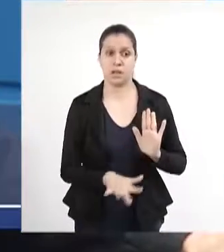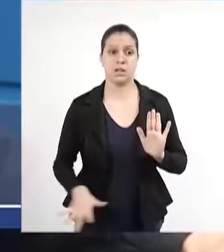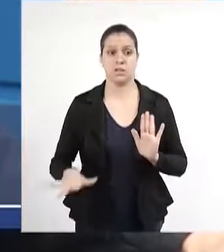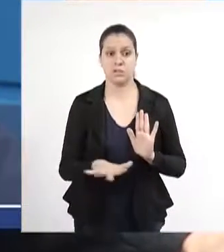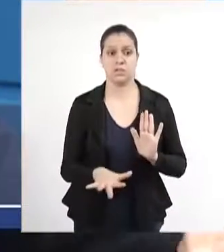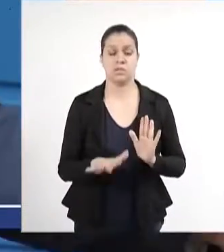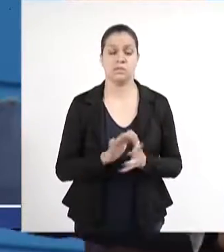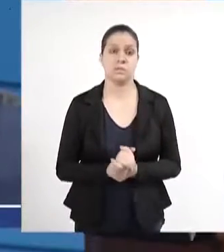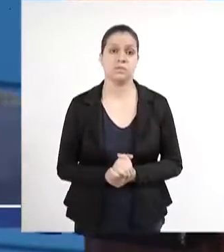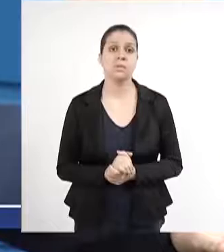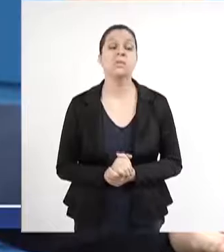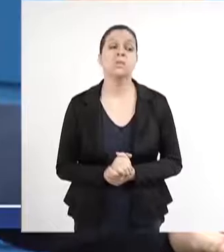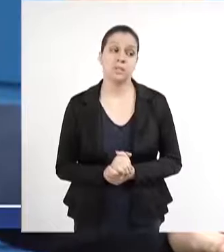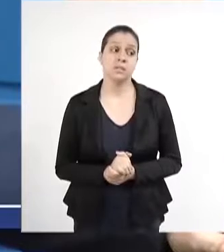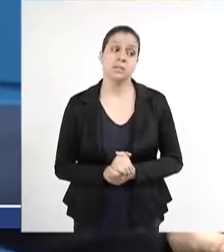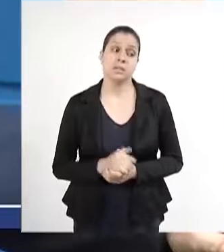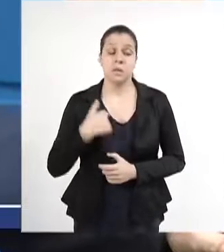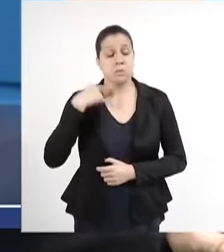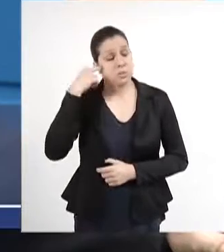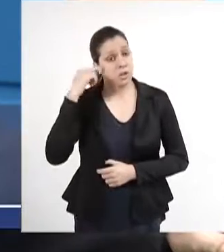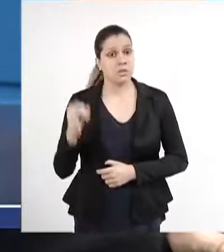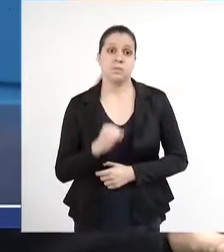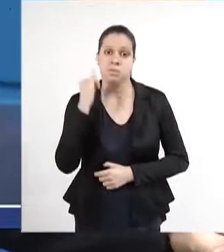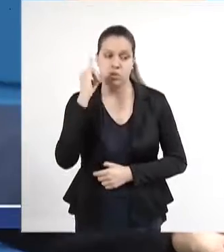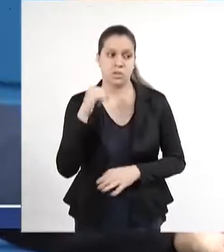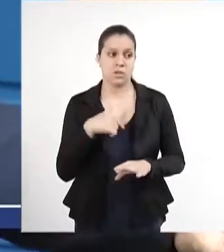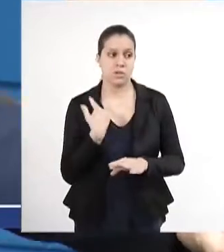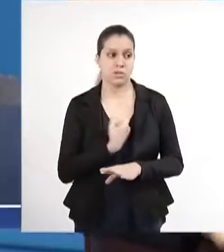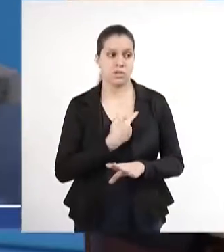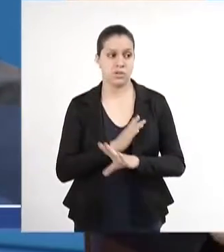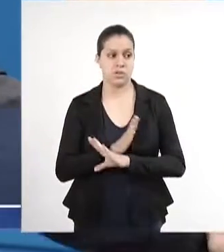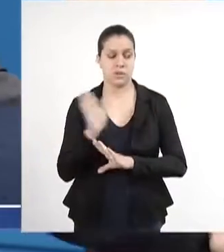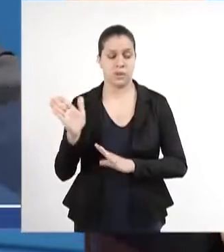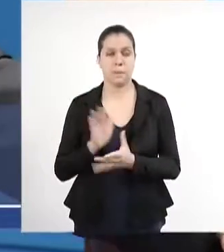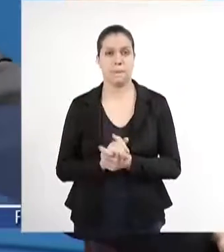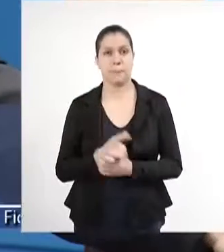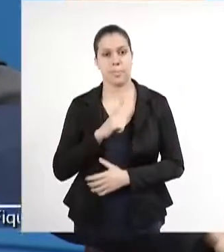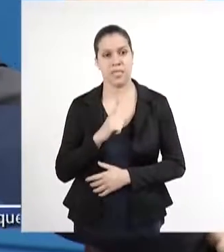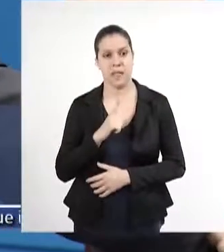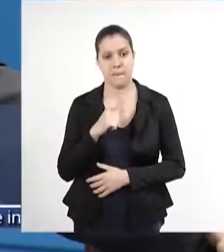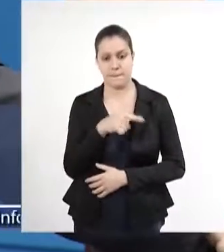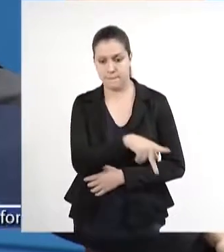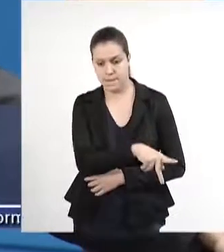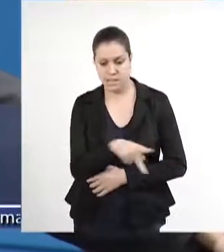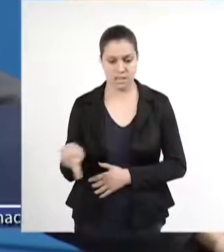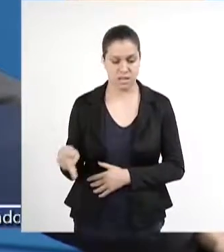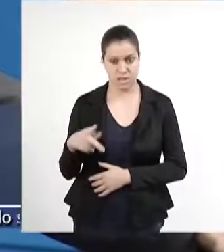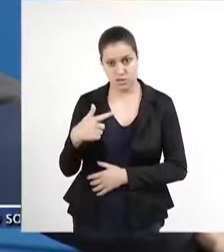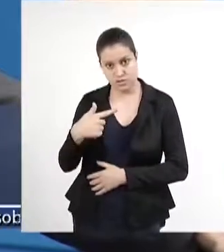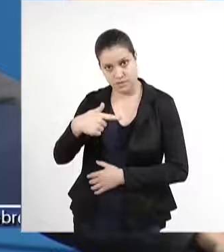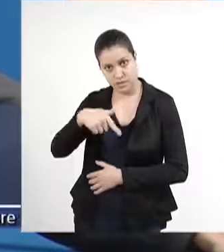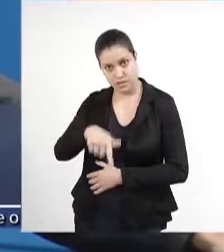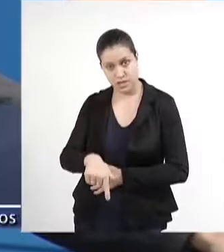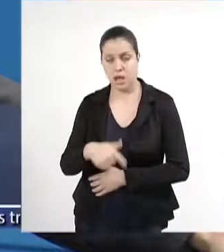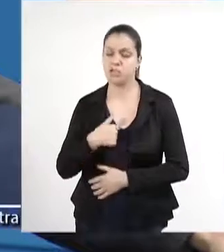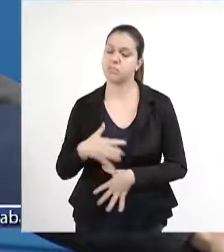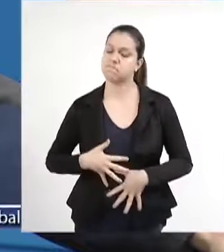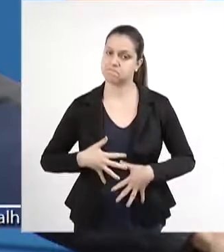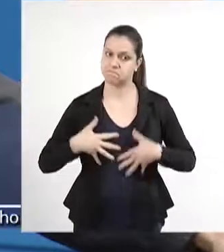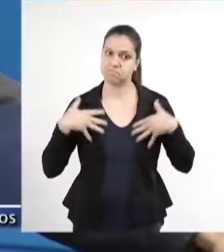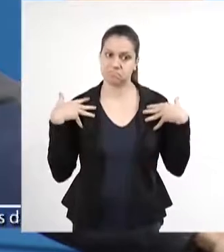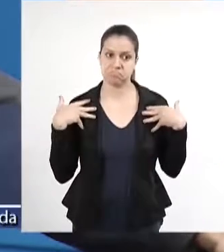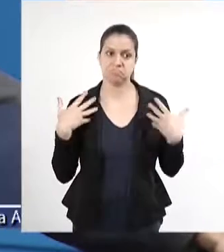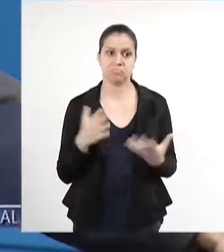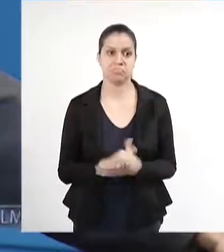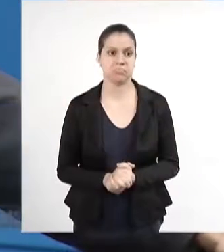desse país. Então, acho que era importante. Fomos lá dos 27 presidentes de Assembleia, estou muito orgulhoso de ter